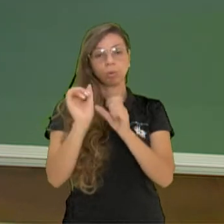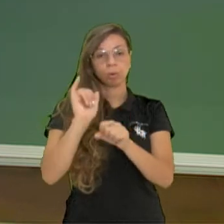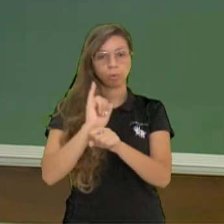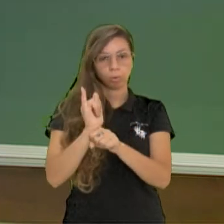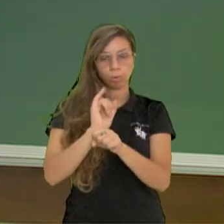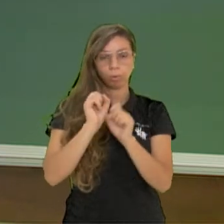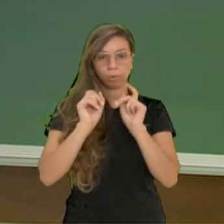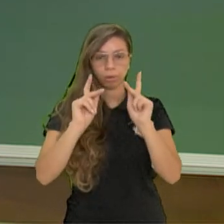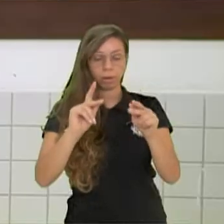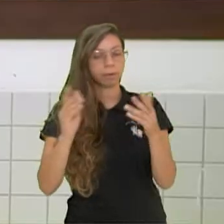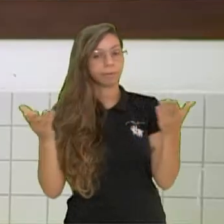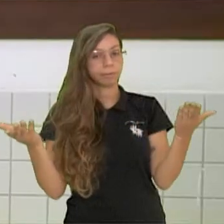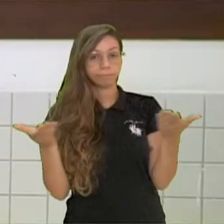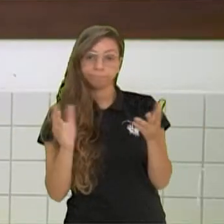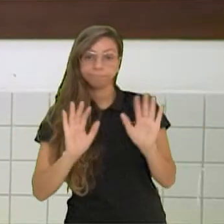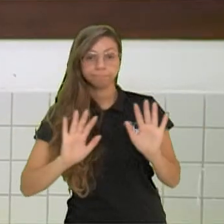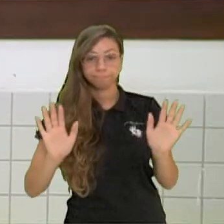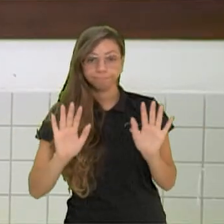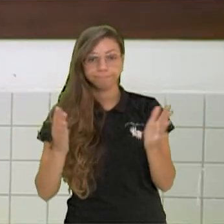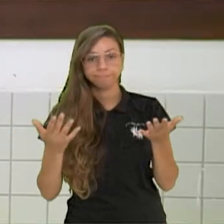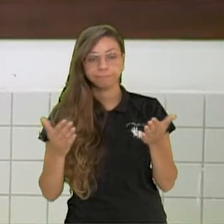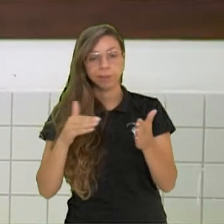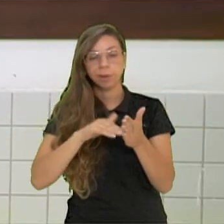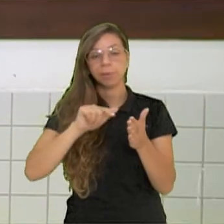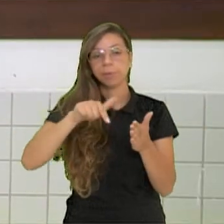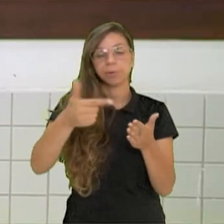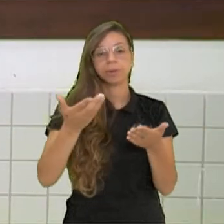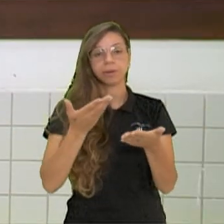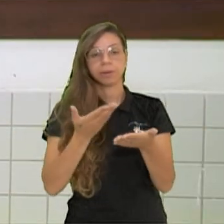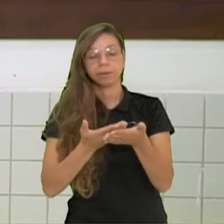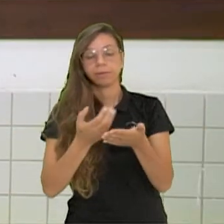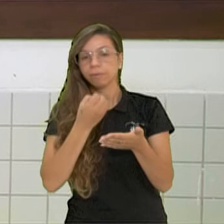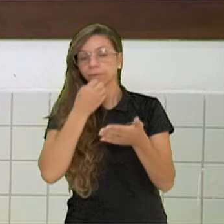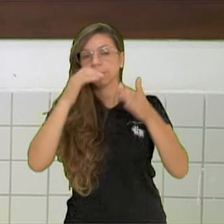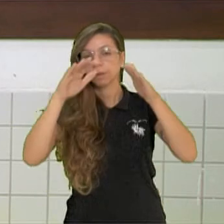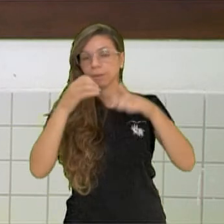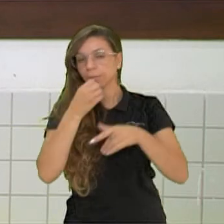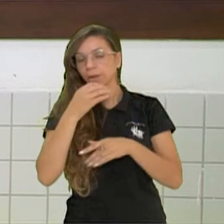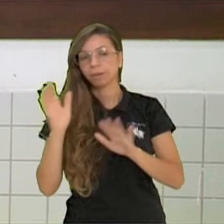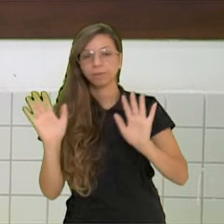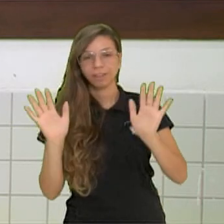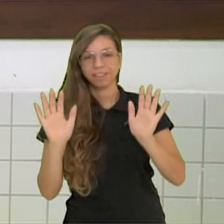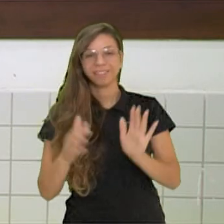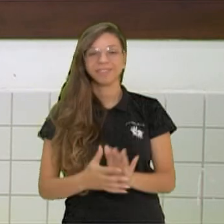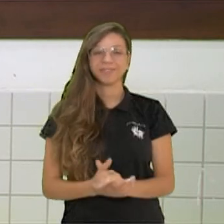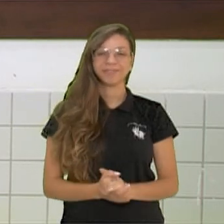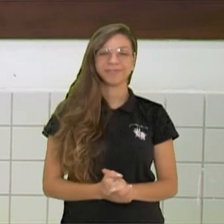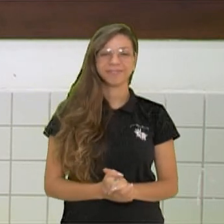Beleza, gente? Então é isso aí. Até a próxima aula. Fiquem bem e a gente se vê por lá.